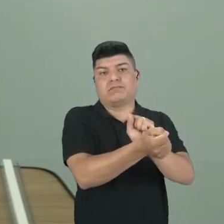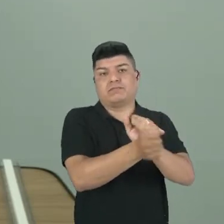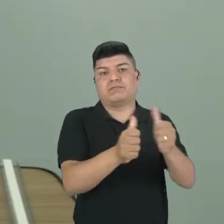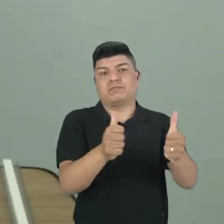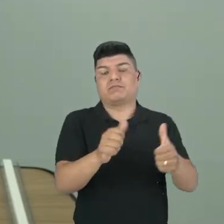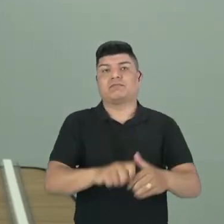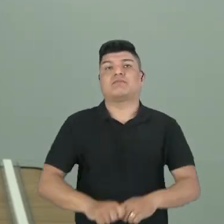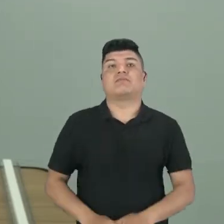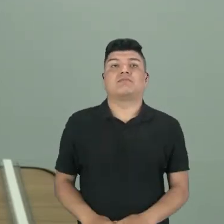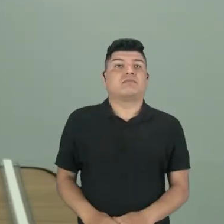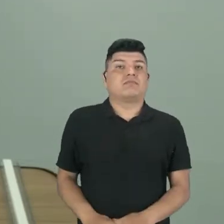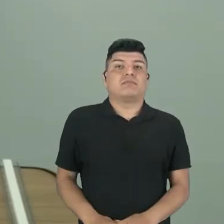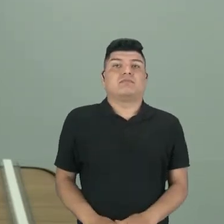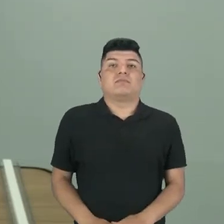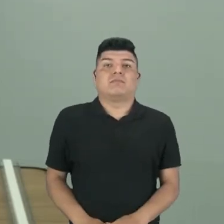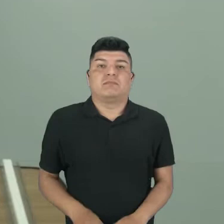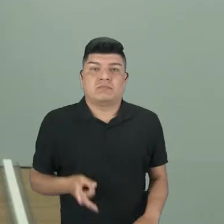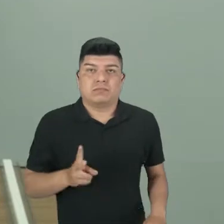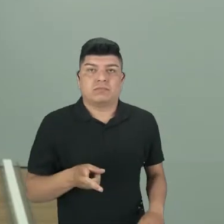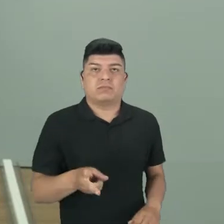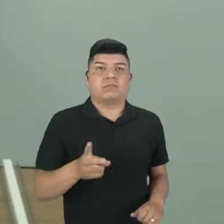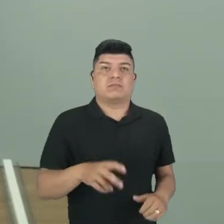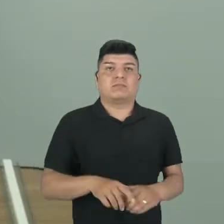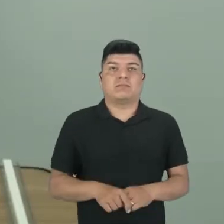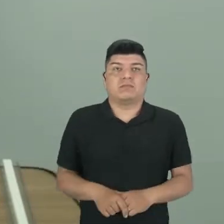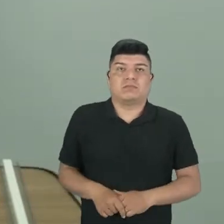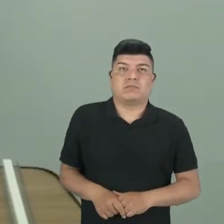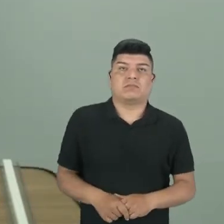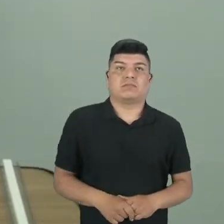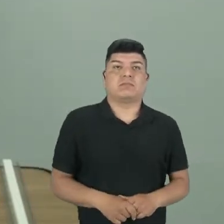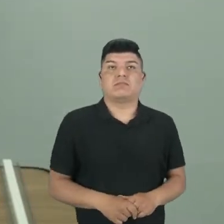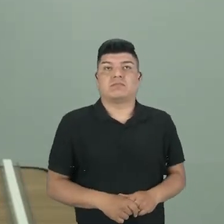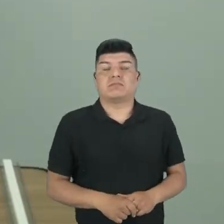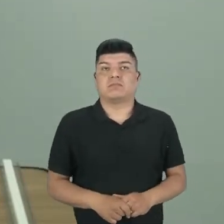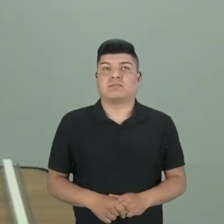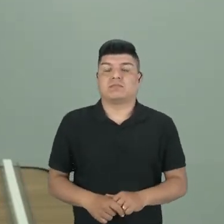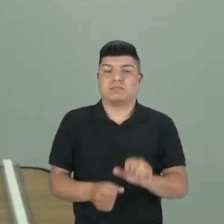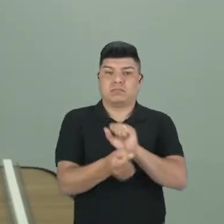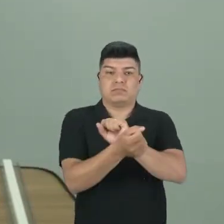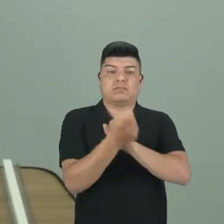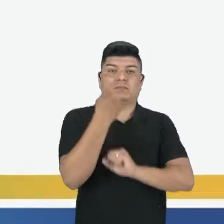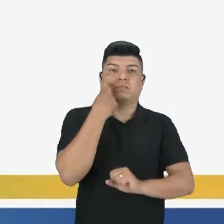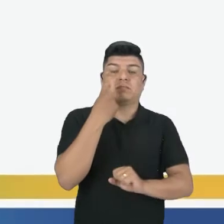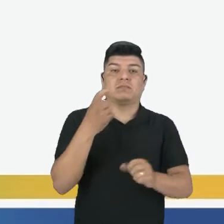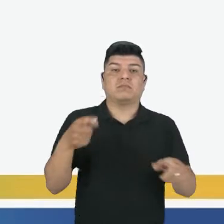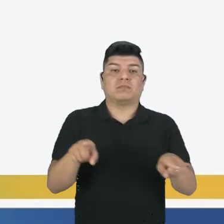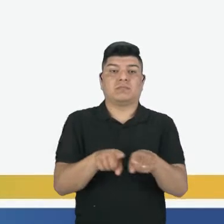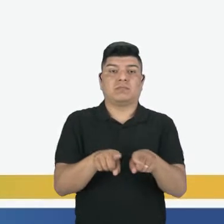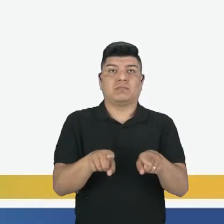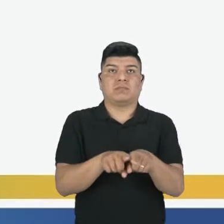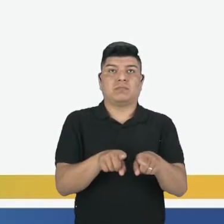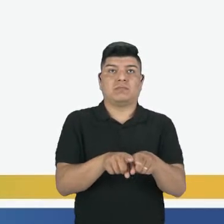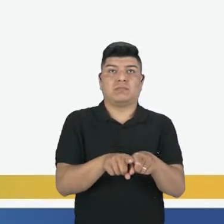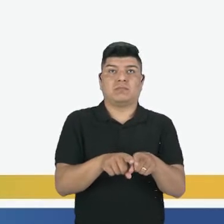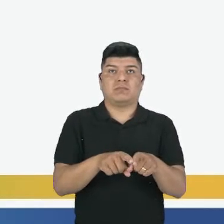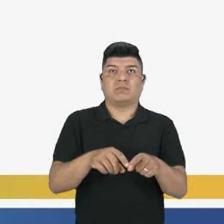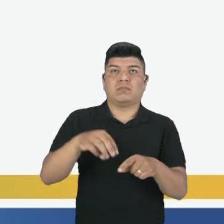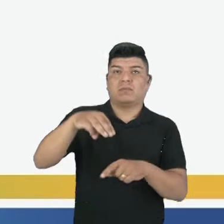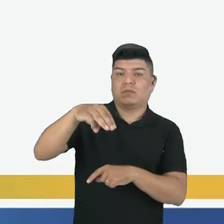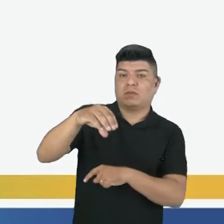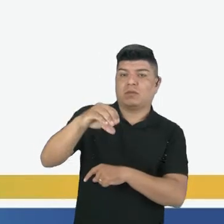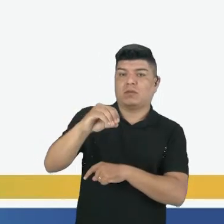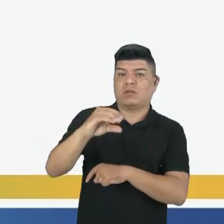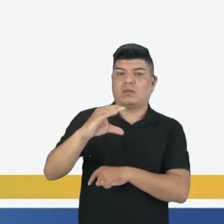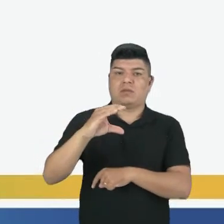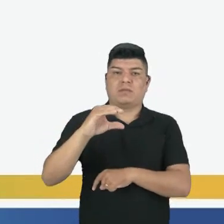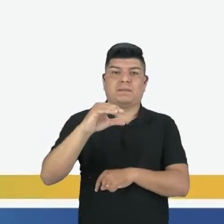bom? Continuando, vamos lá. Aí na telinha. Os quilombos, também chamados de mocambos, olha só